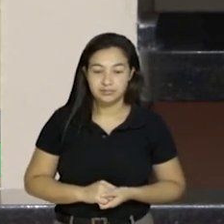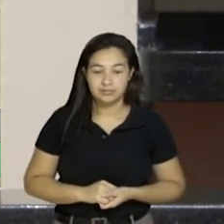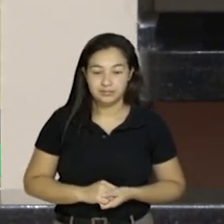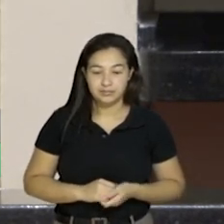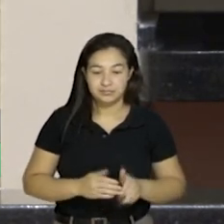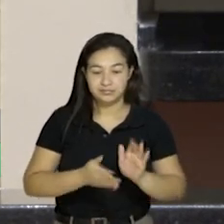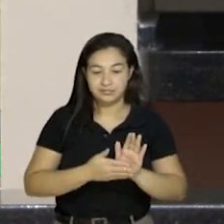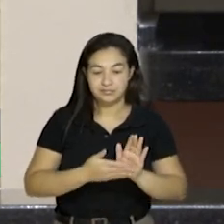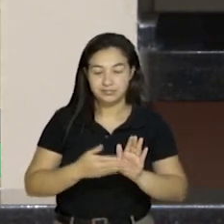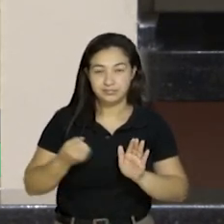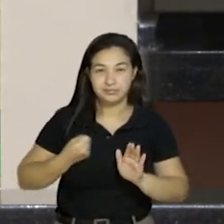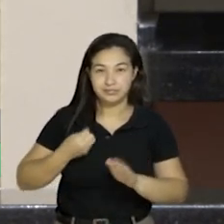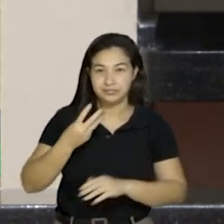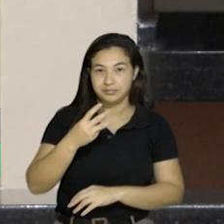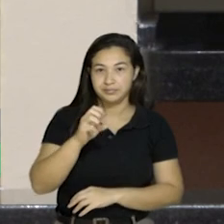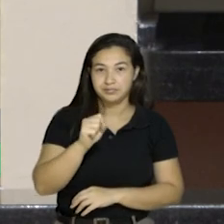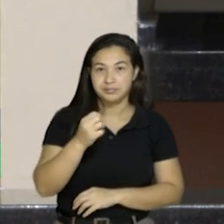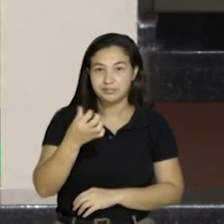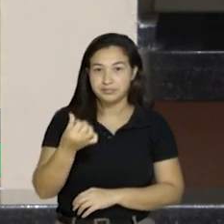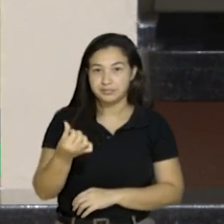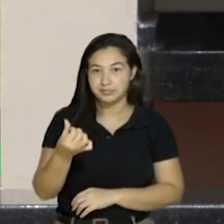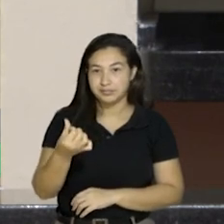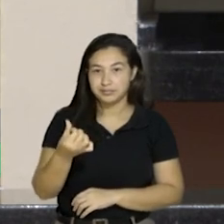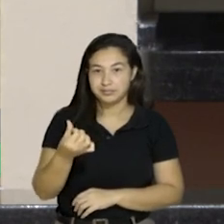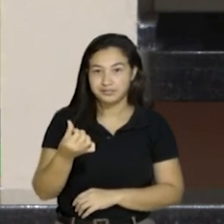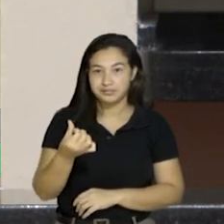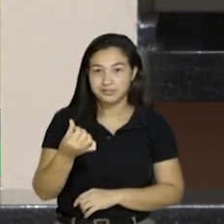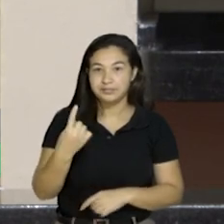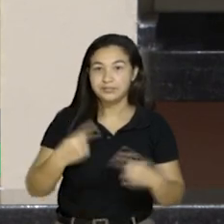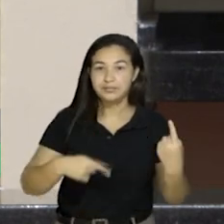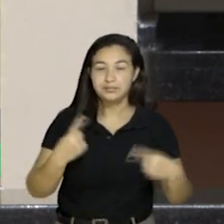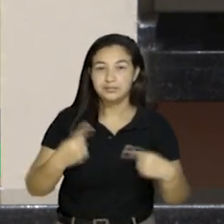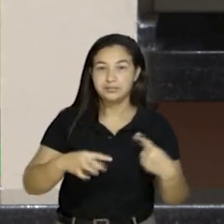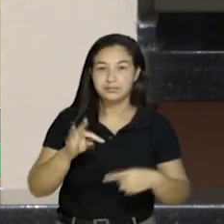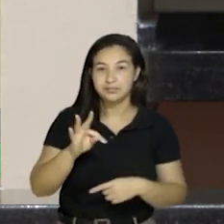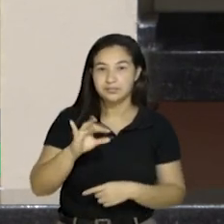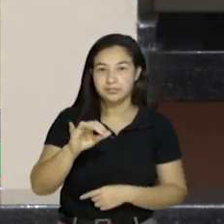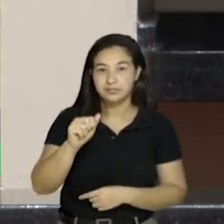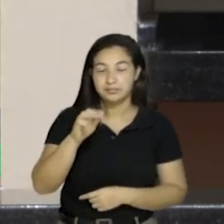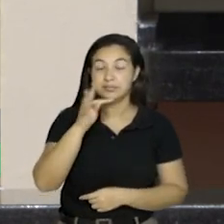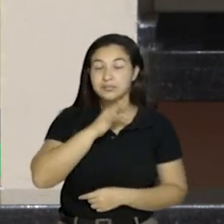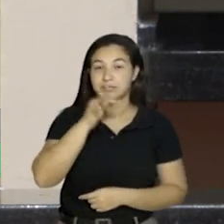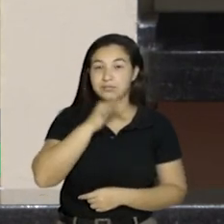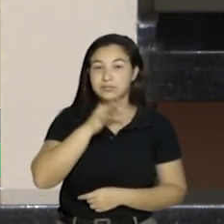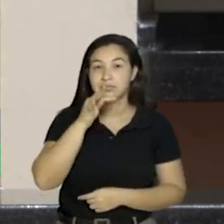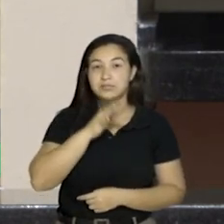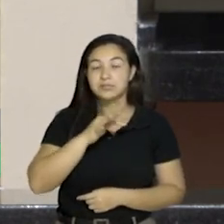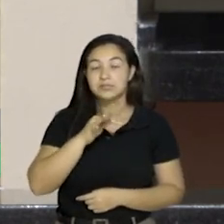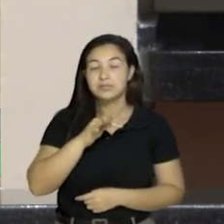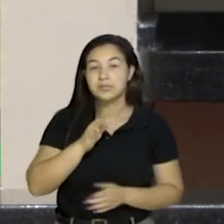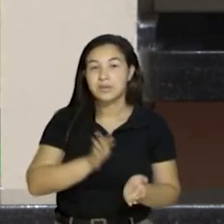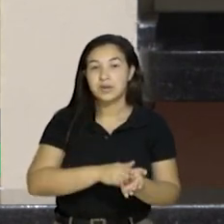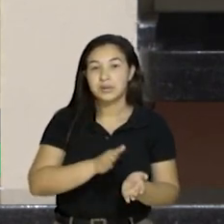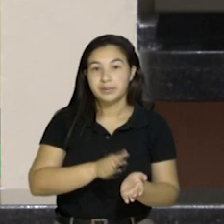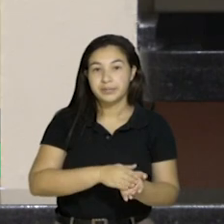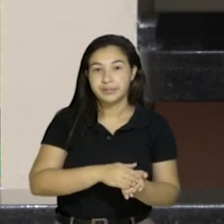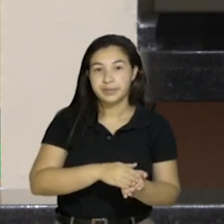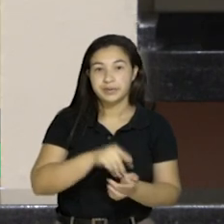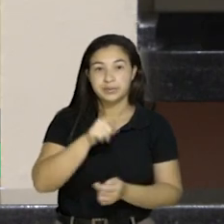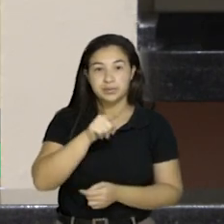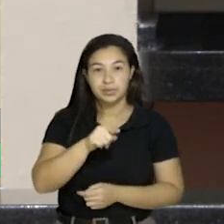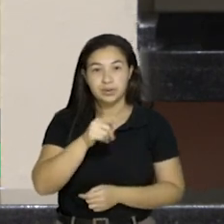proposição 386 Deputado Thiago zile manifestando aplausos Sargento